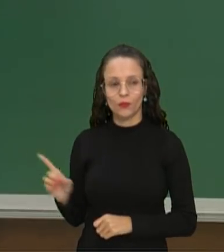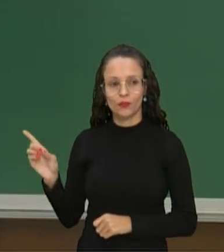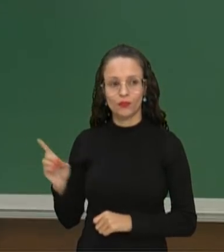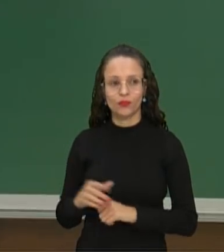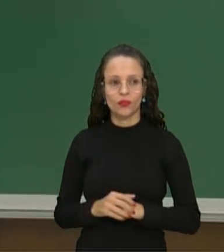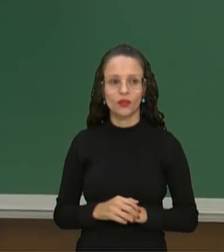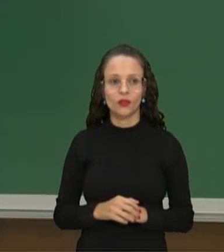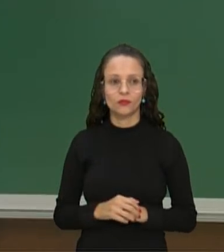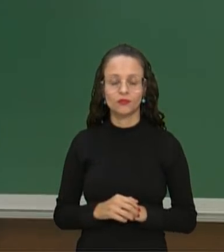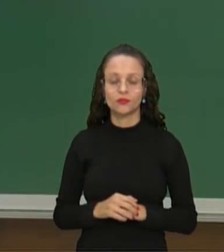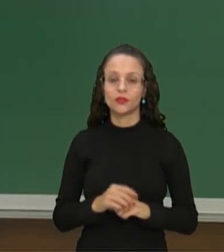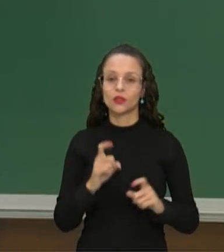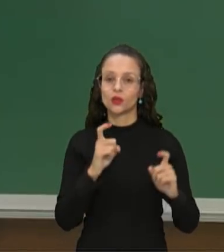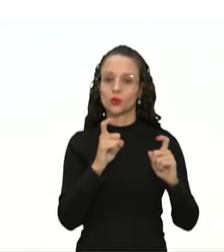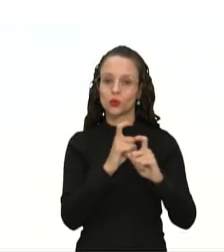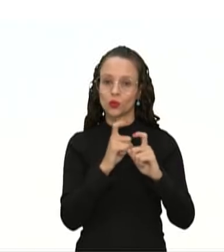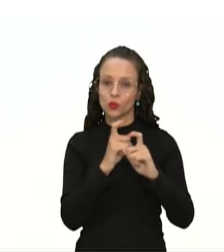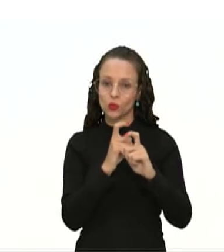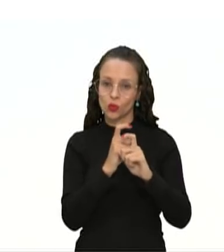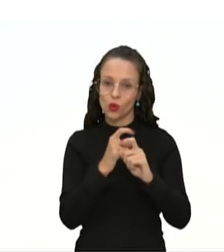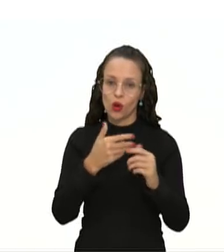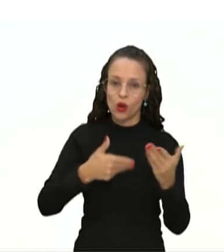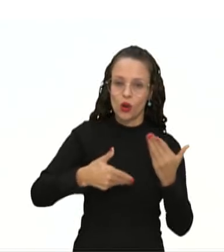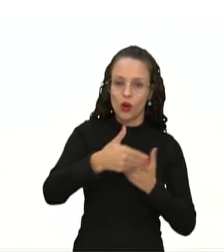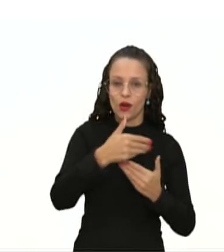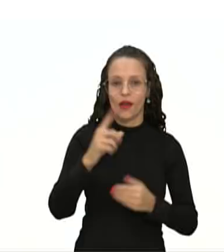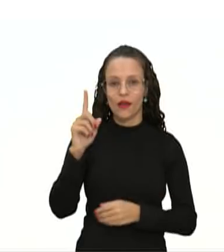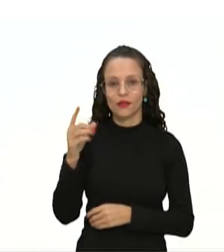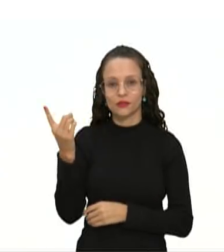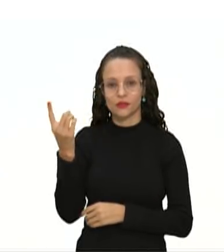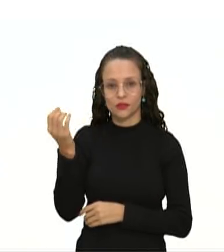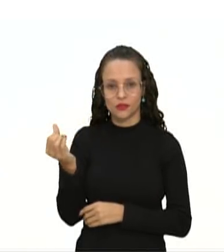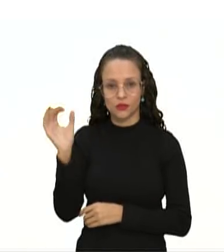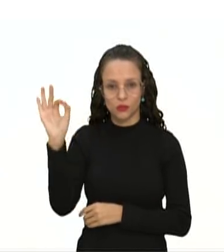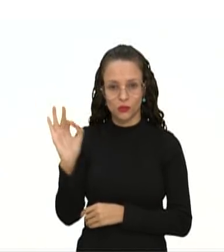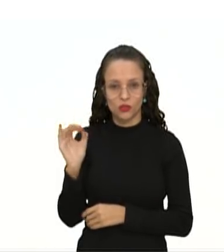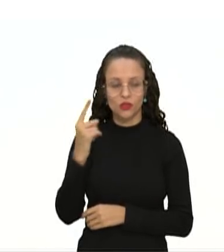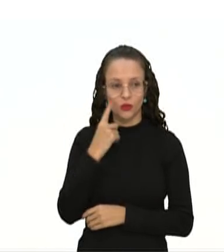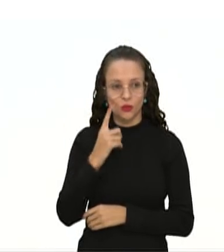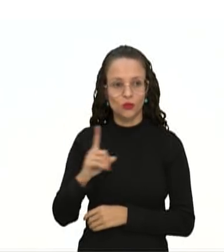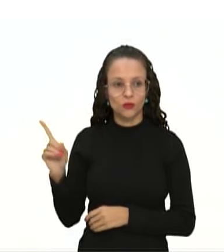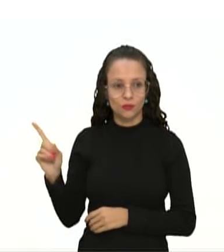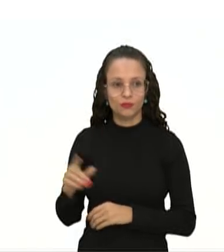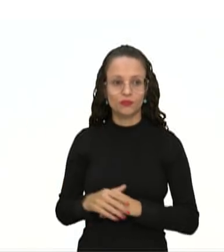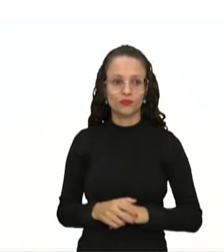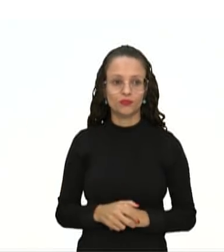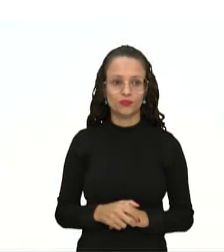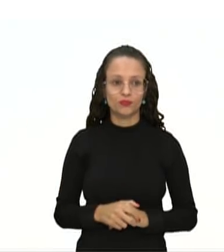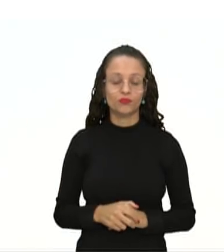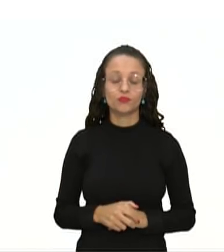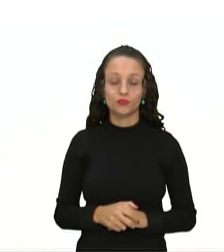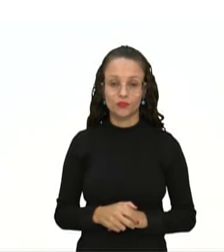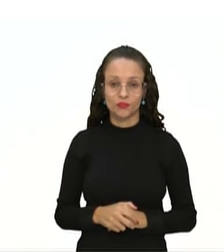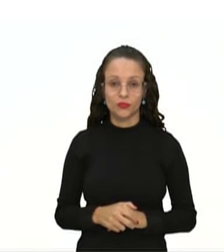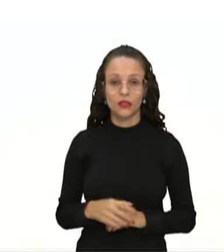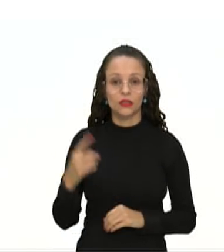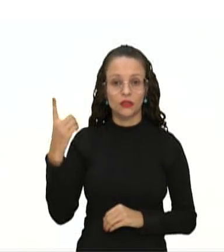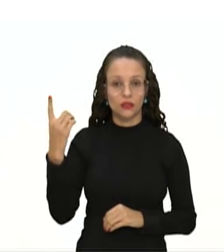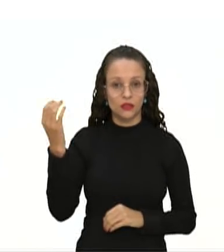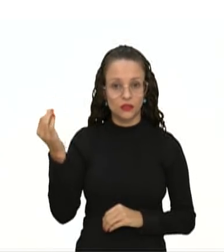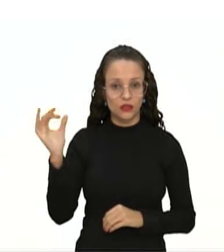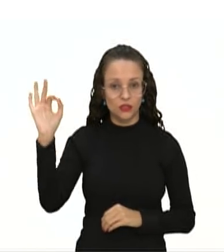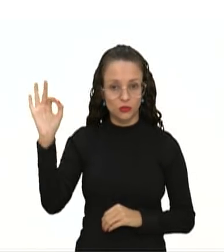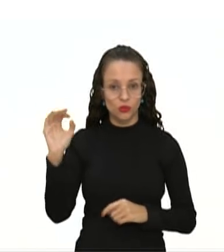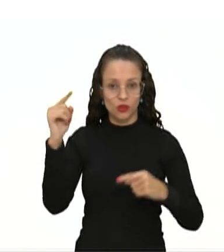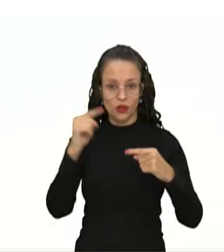nossa frequência de crossing é 16%, certo? Então, olha só. Vou até colocar as duas informações aqui já. Então, eu tenho 16%